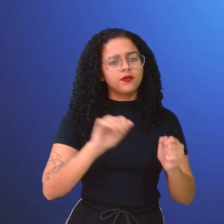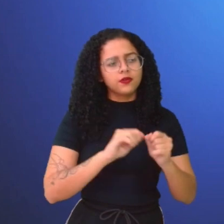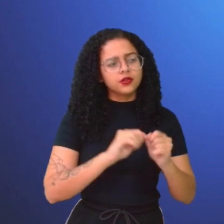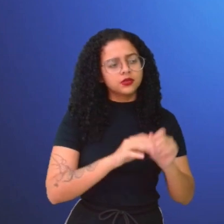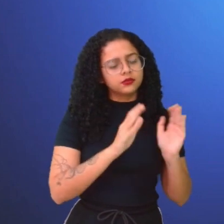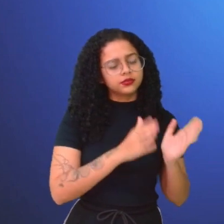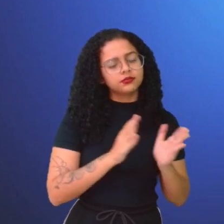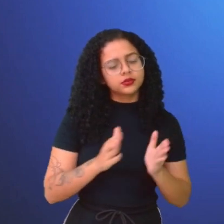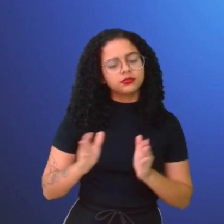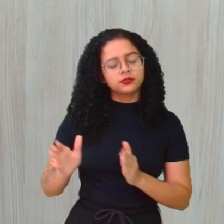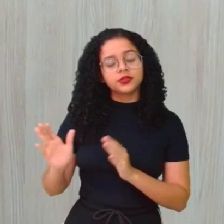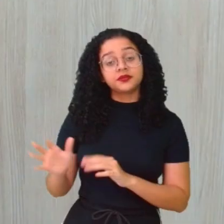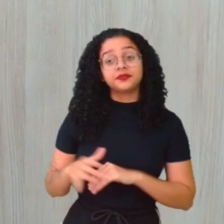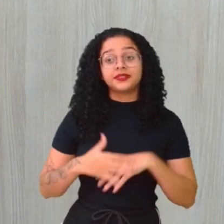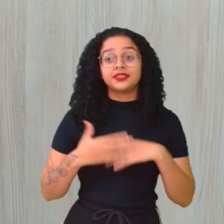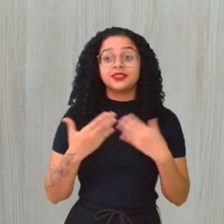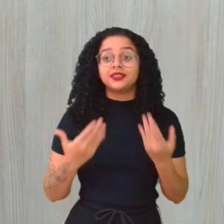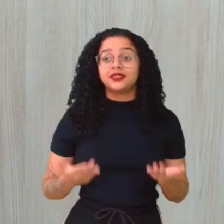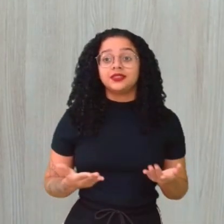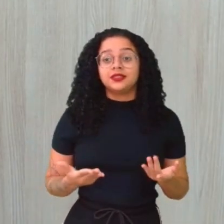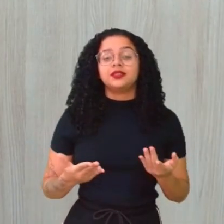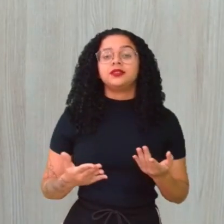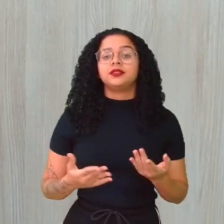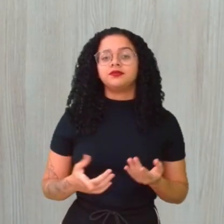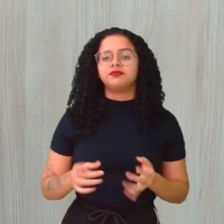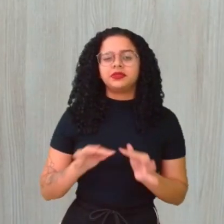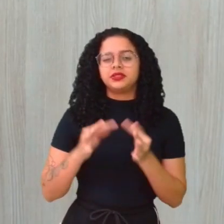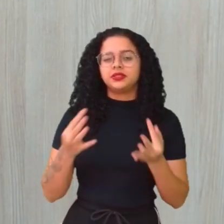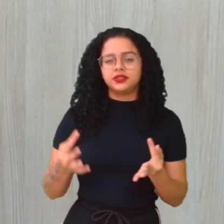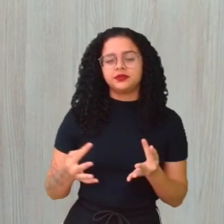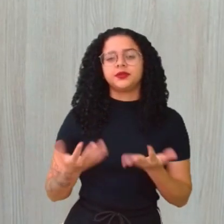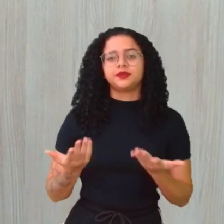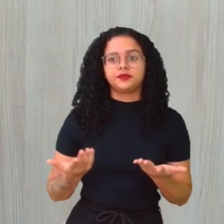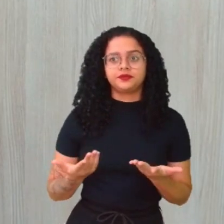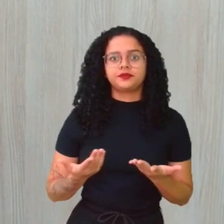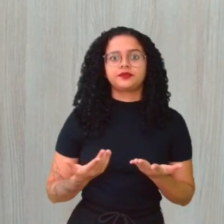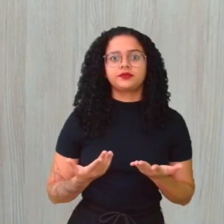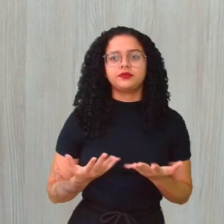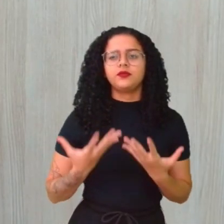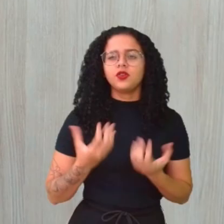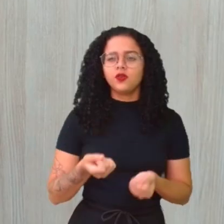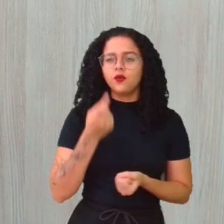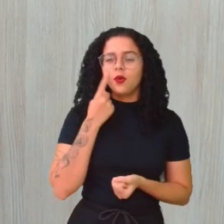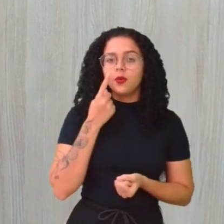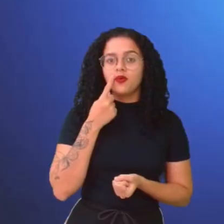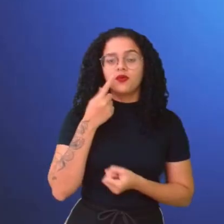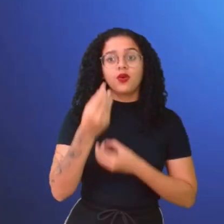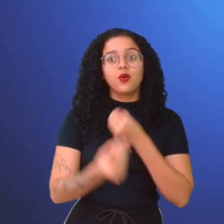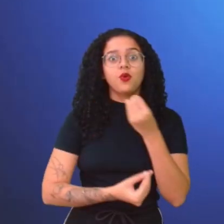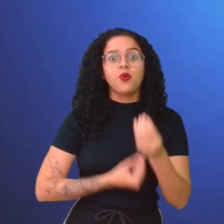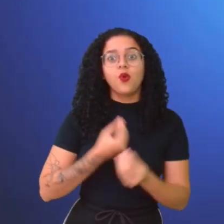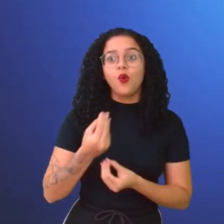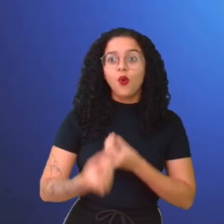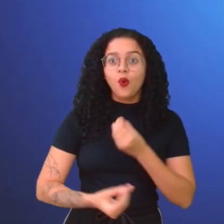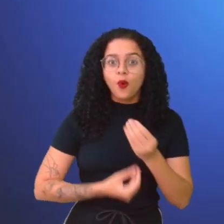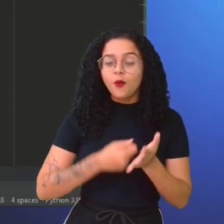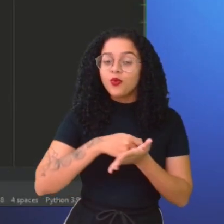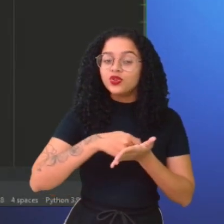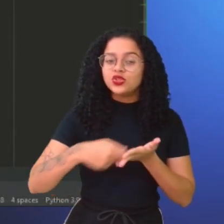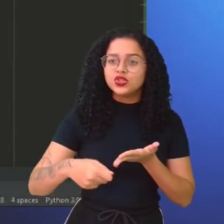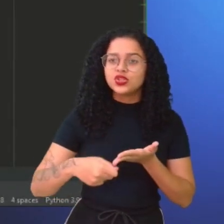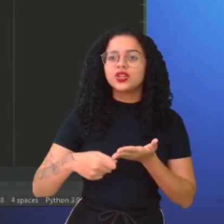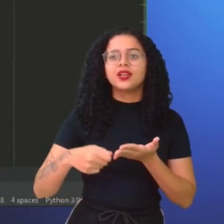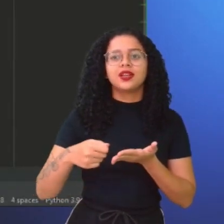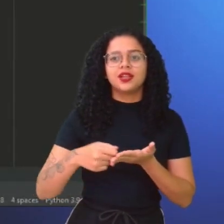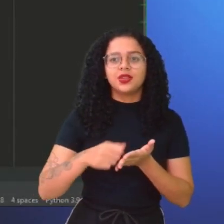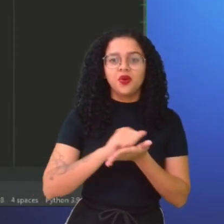daqui, colocando aqui. Então, é bem intuitivo mesmo. Exatamente. Então, vamos dar uma olhadinha aí como é que foi escrito o algoritmo